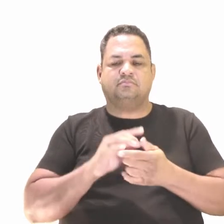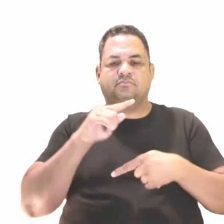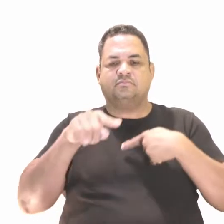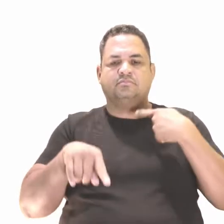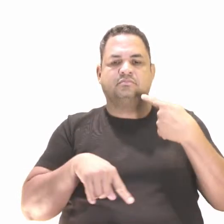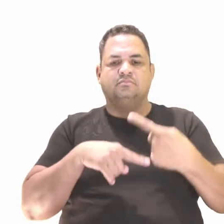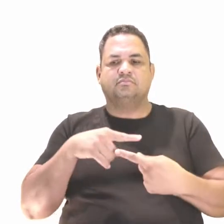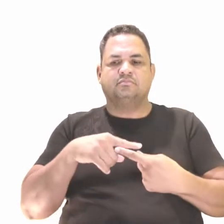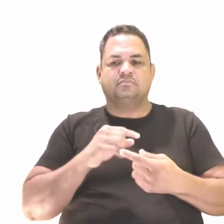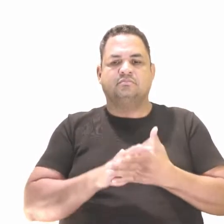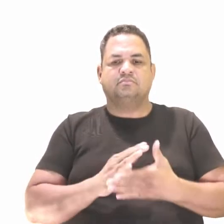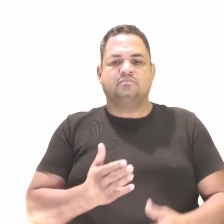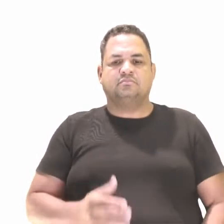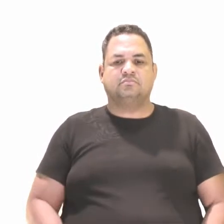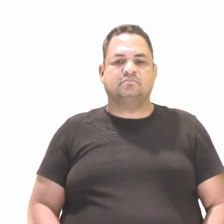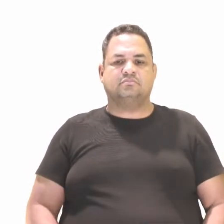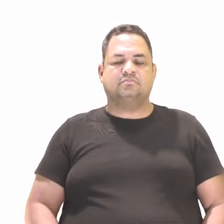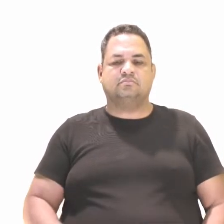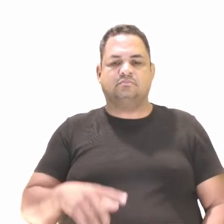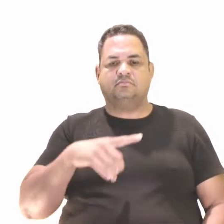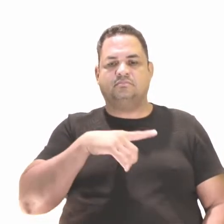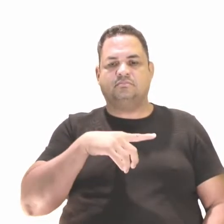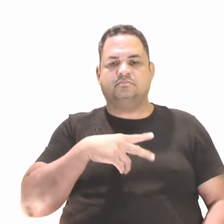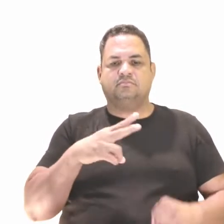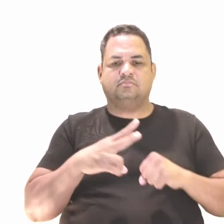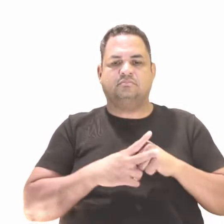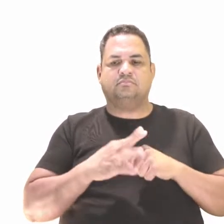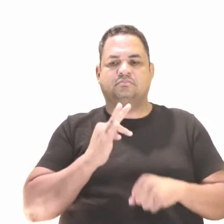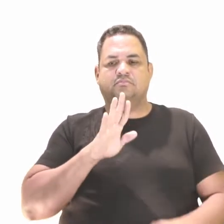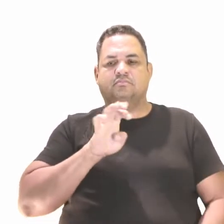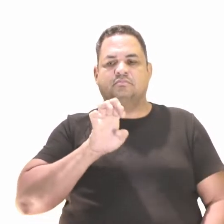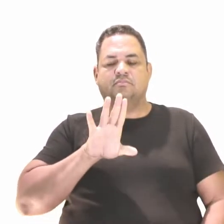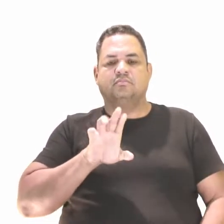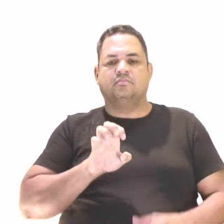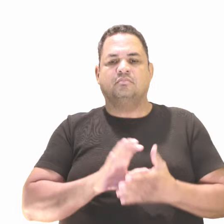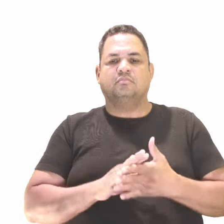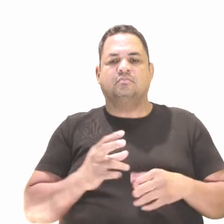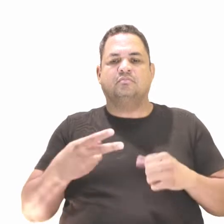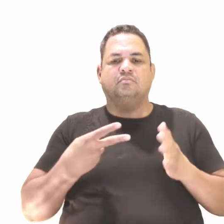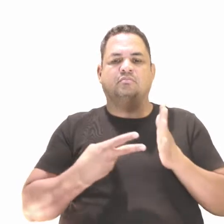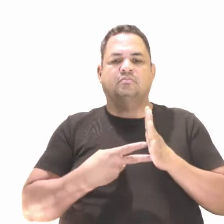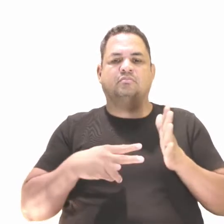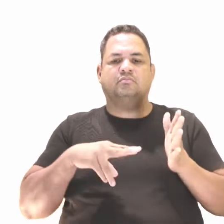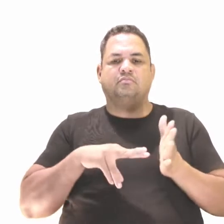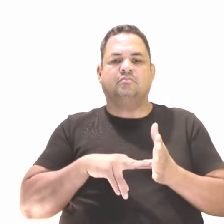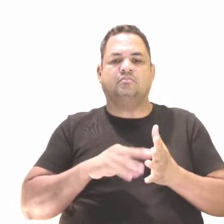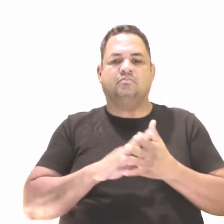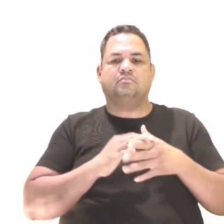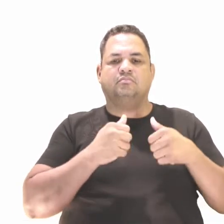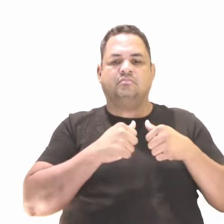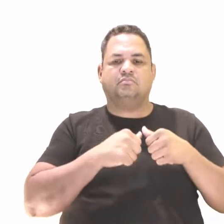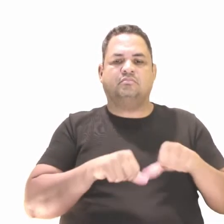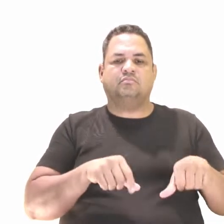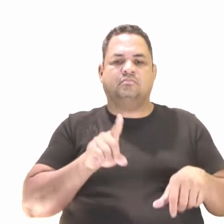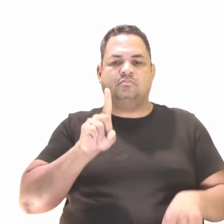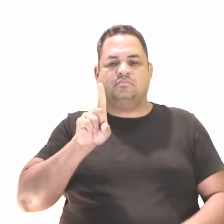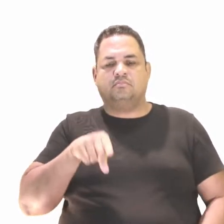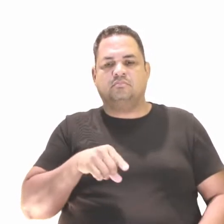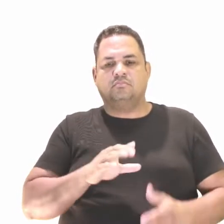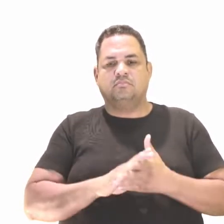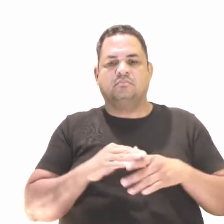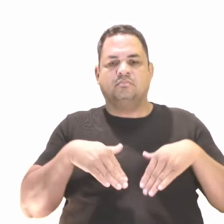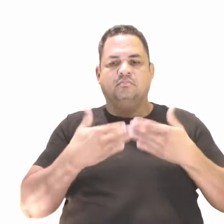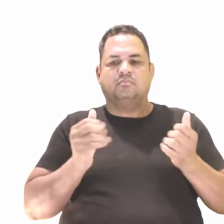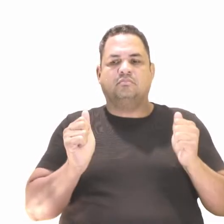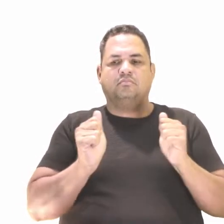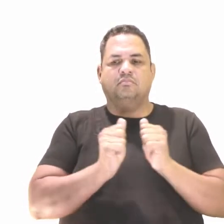depois dela. No caso aqui, o verbo to be. Então, o be significa o quê? Ser e estar. Quando ele está perto do